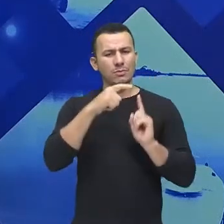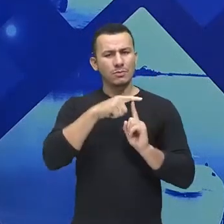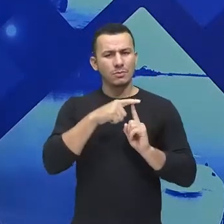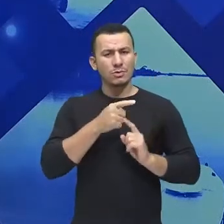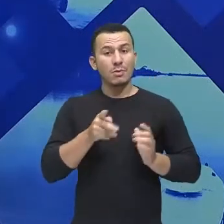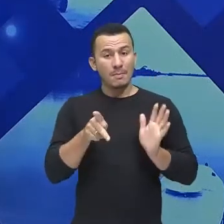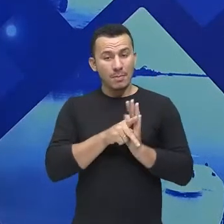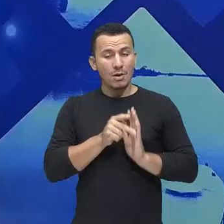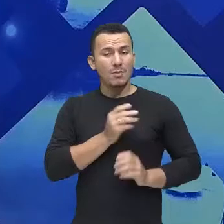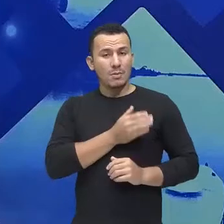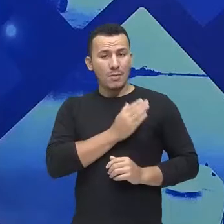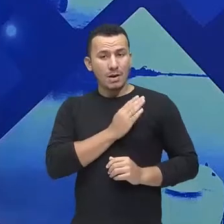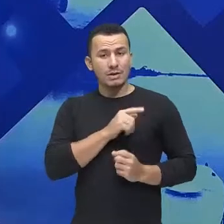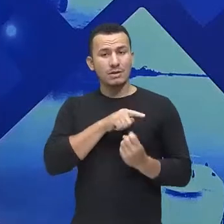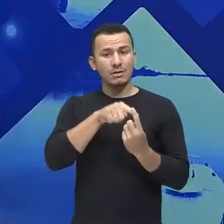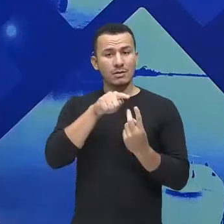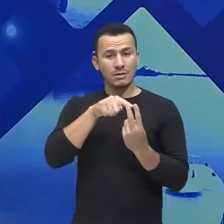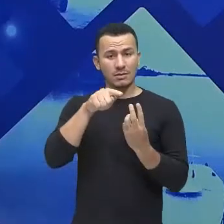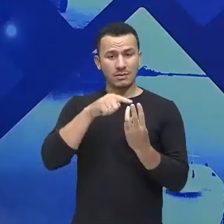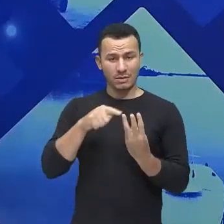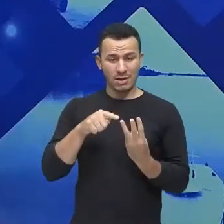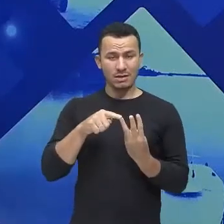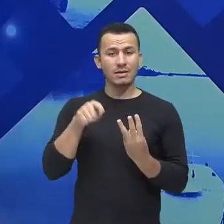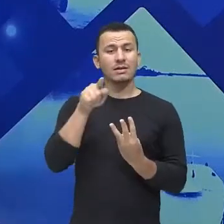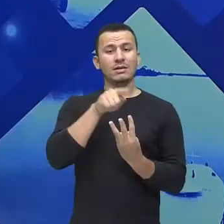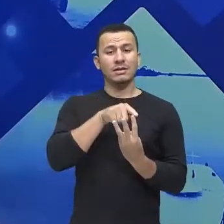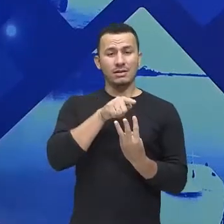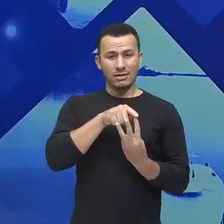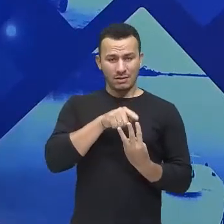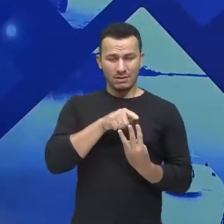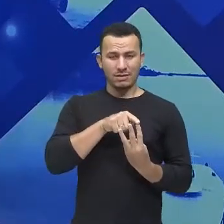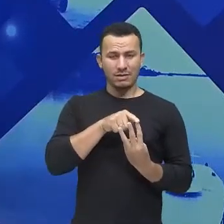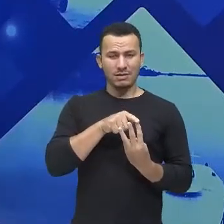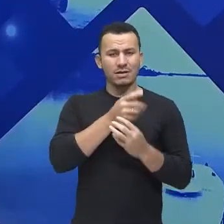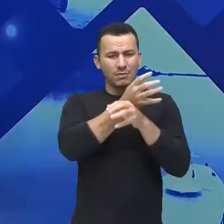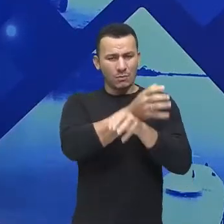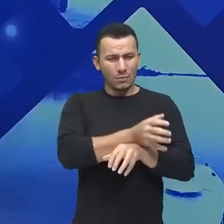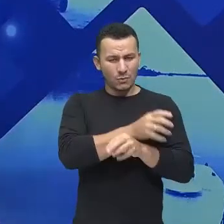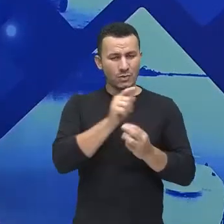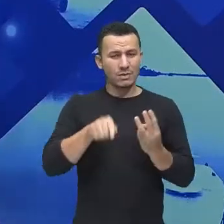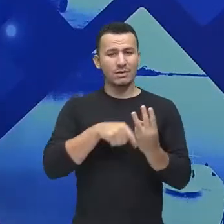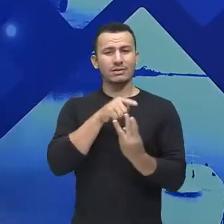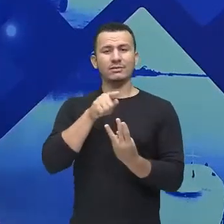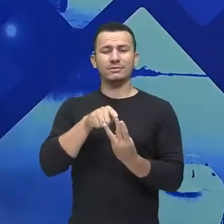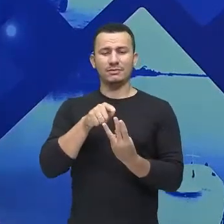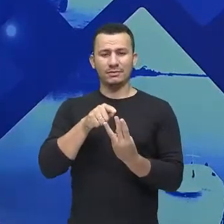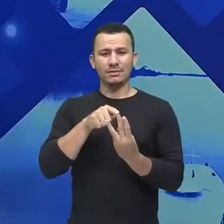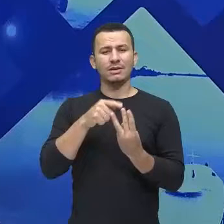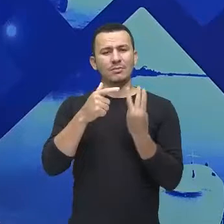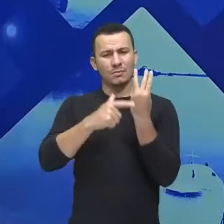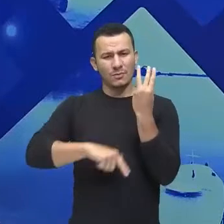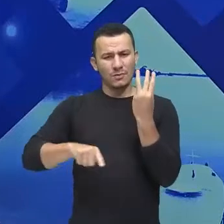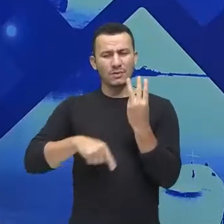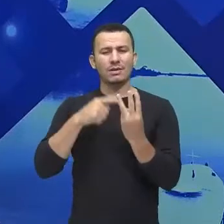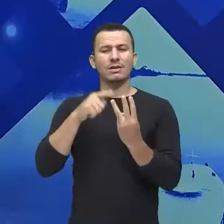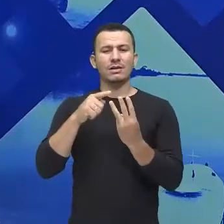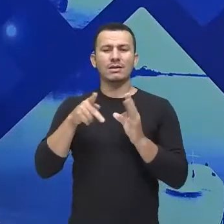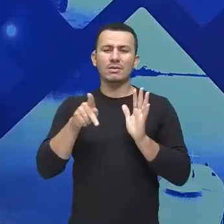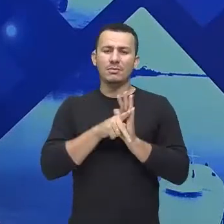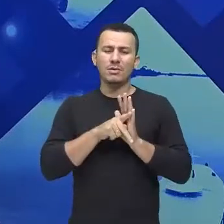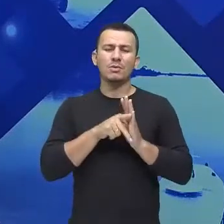gente fecha os 3 tipos de músculo. Músculo estriado esquelético, músculo liso e músculo